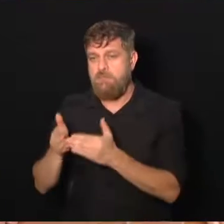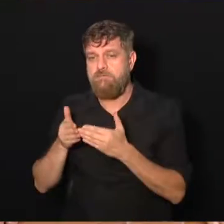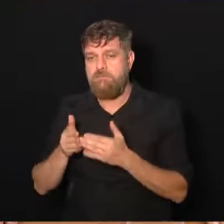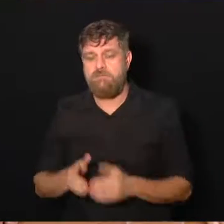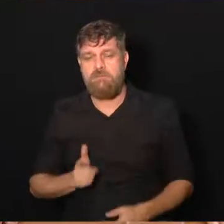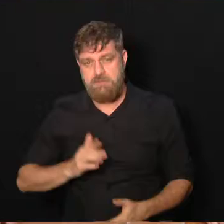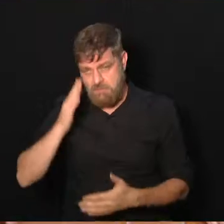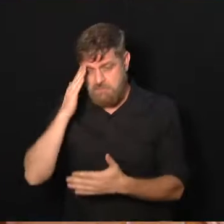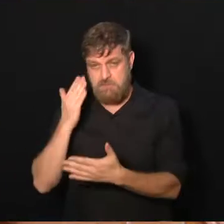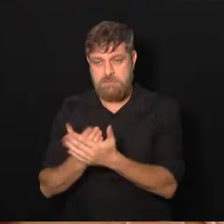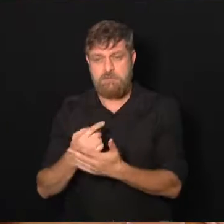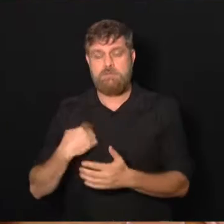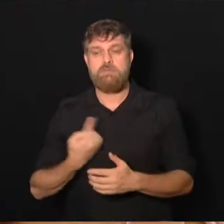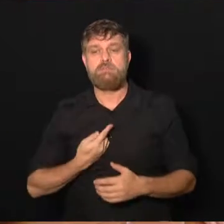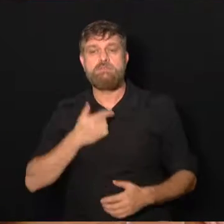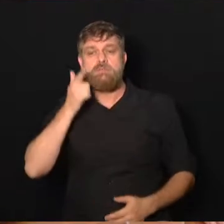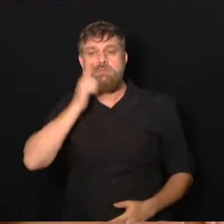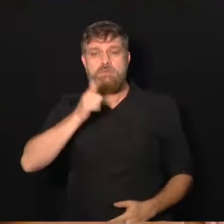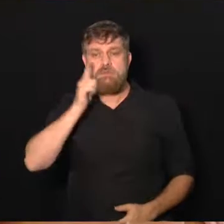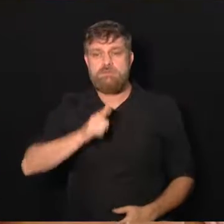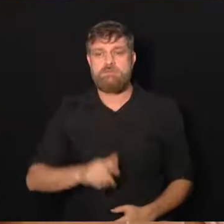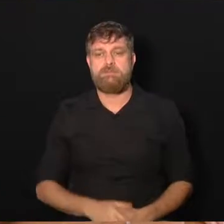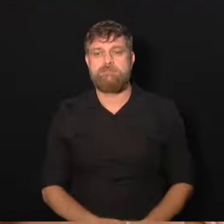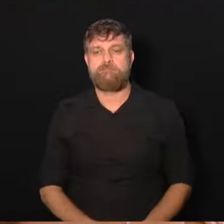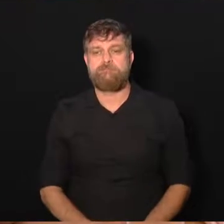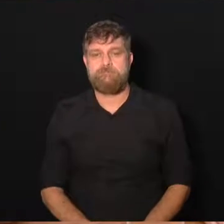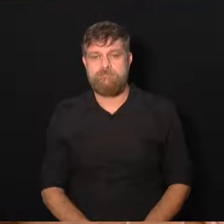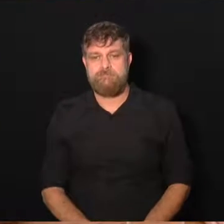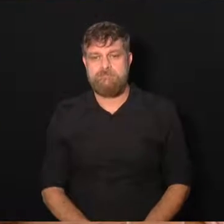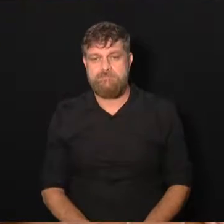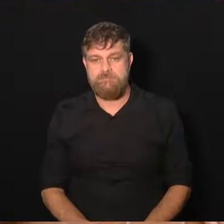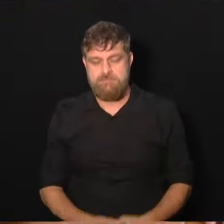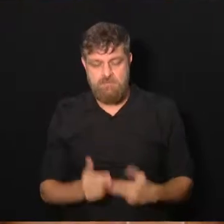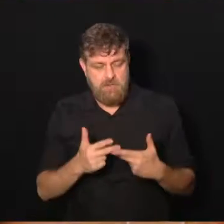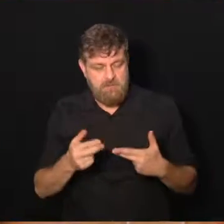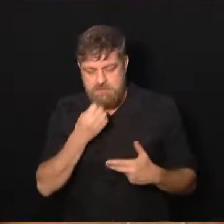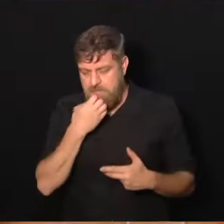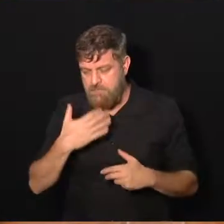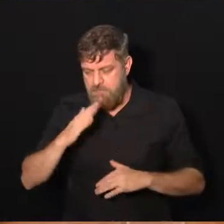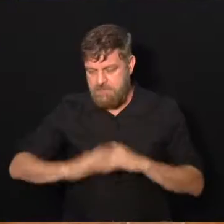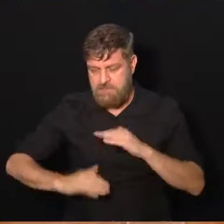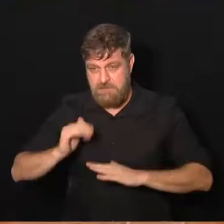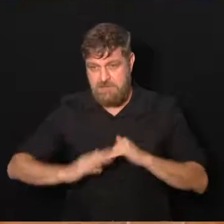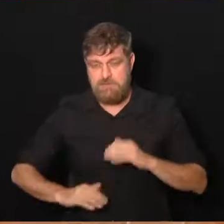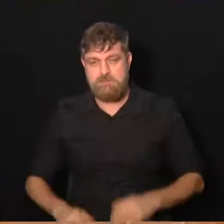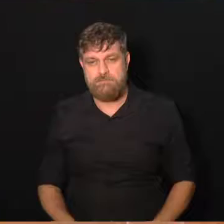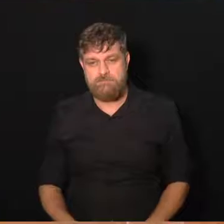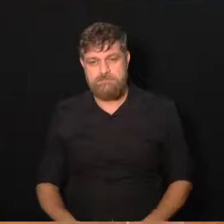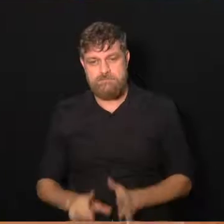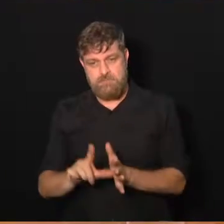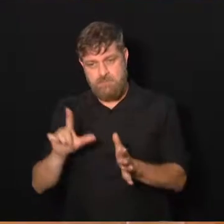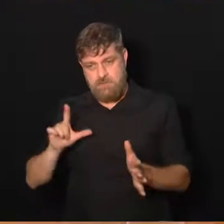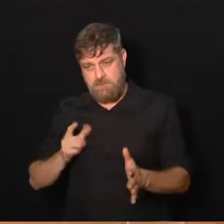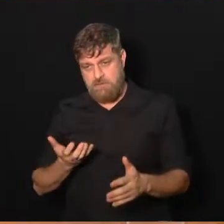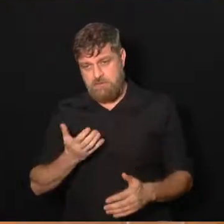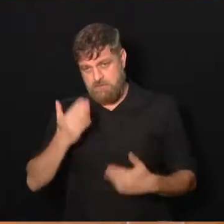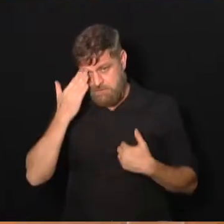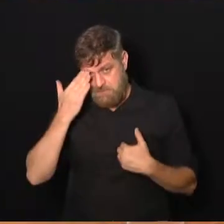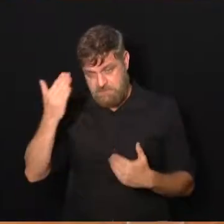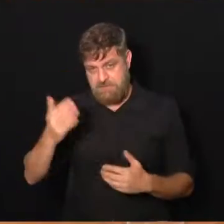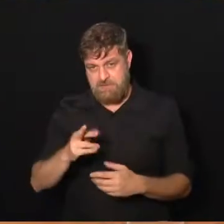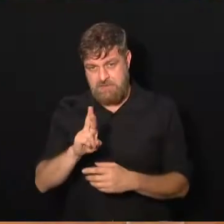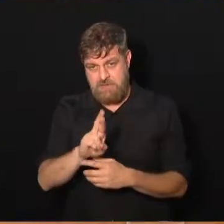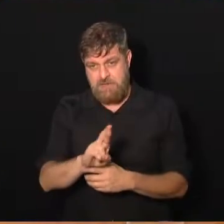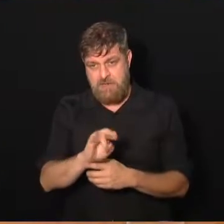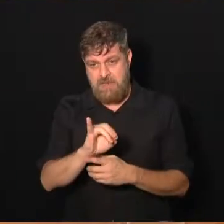e eu tenho certeza que a gente vai conseguir buscar alguma coisa boa em relação a isso. Queria aqui de antemão agradecer a Rita